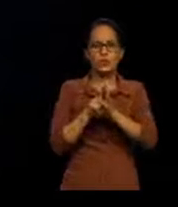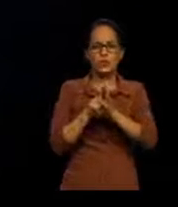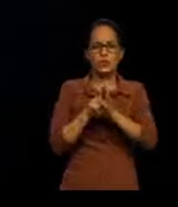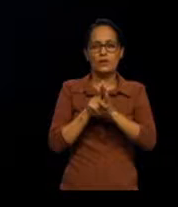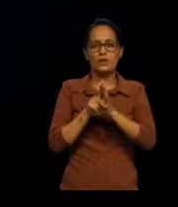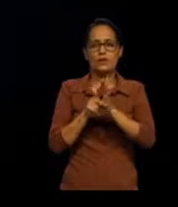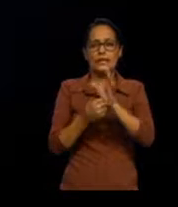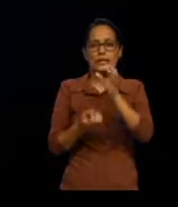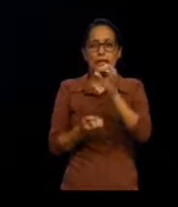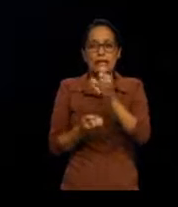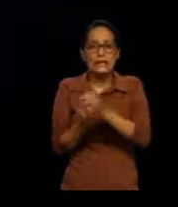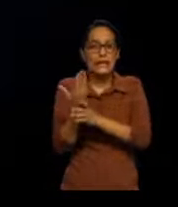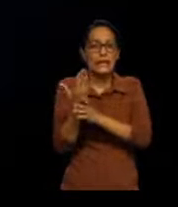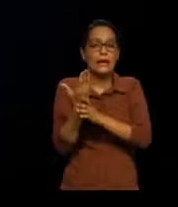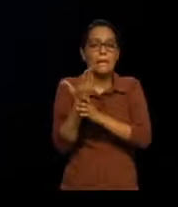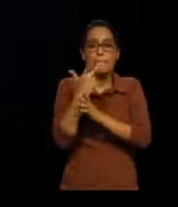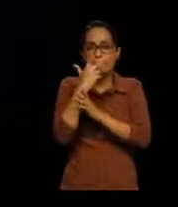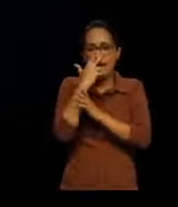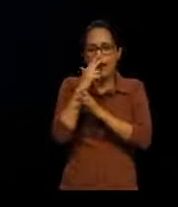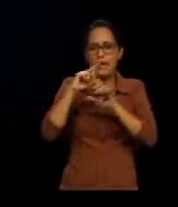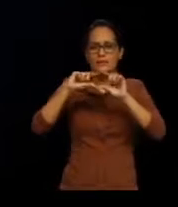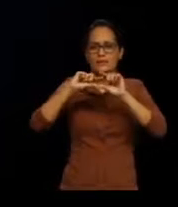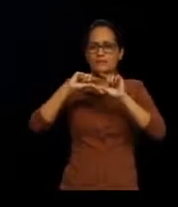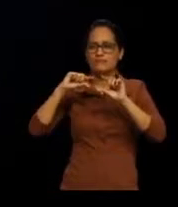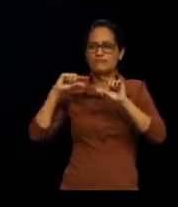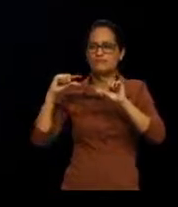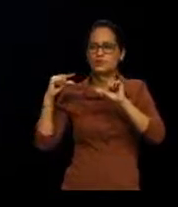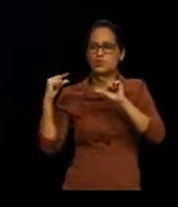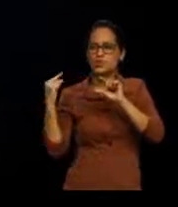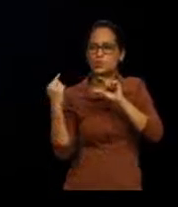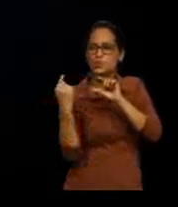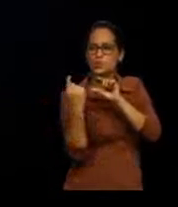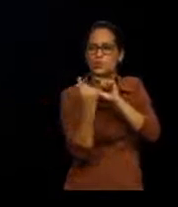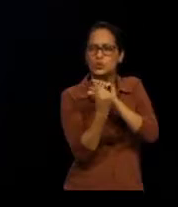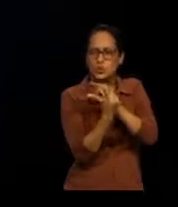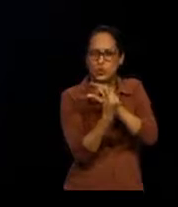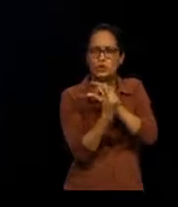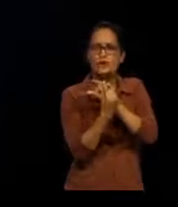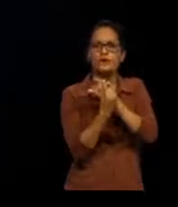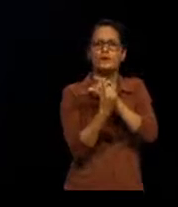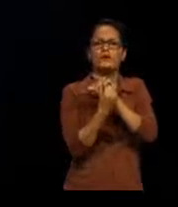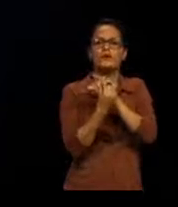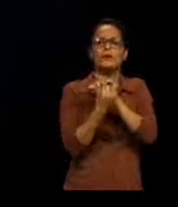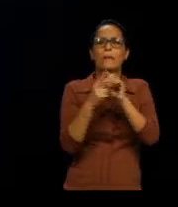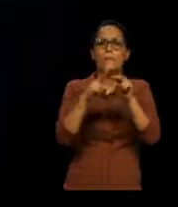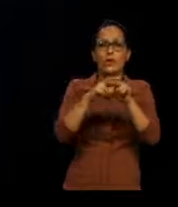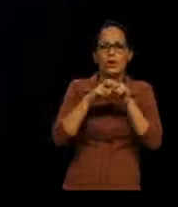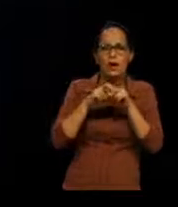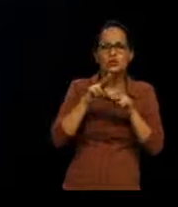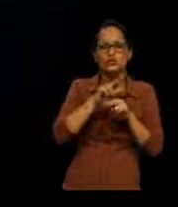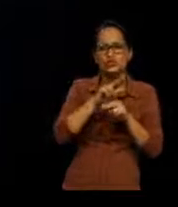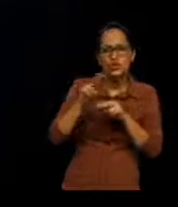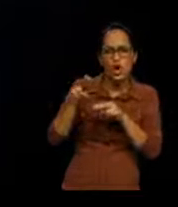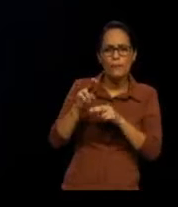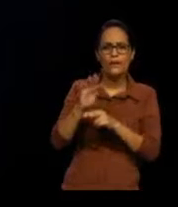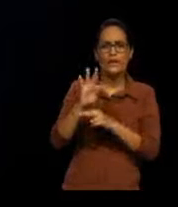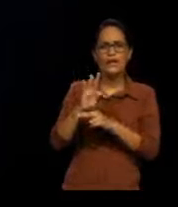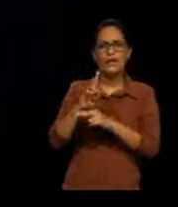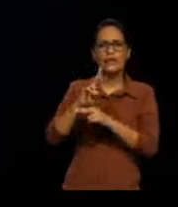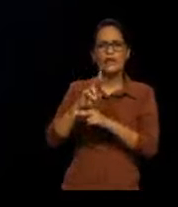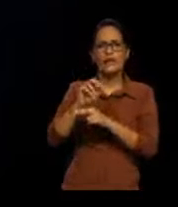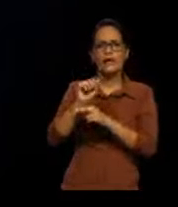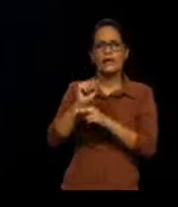uma fita complementar, só que de DNA, daí o nome transcriptase